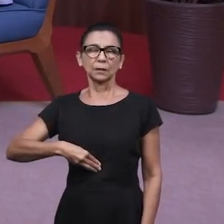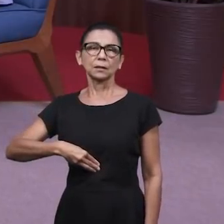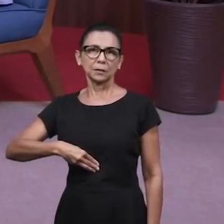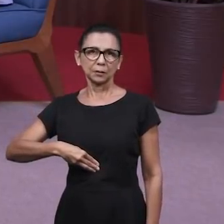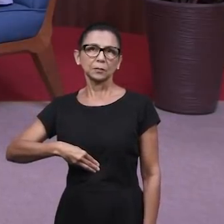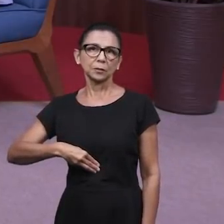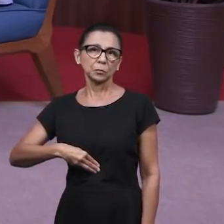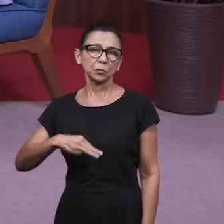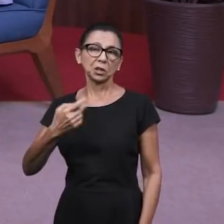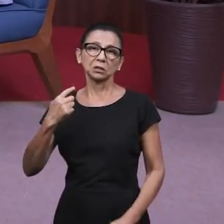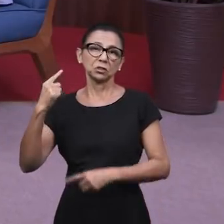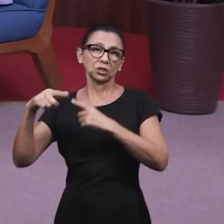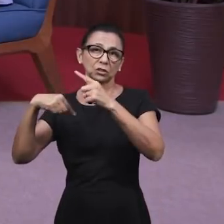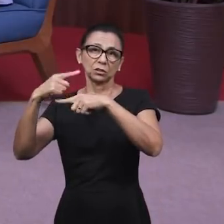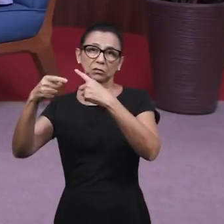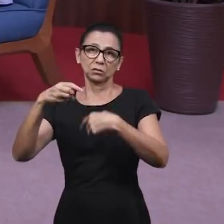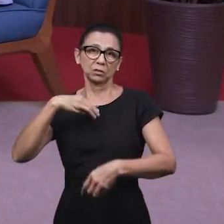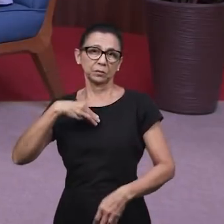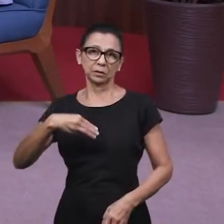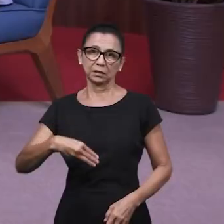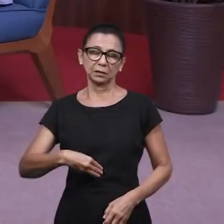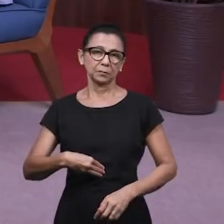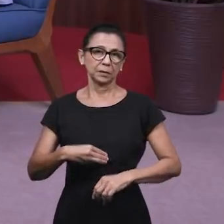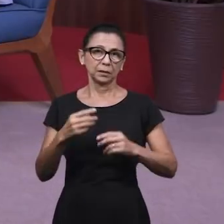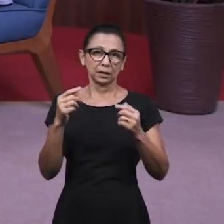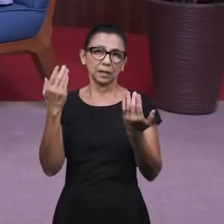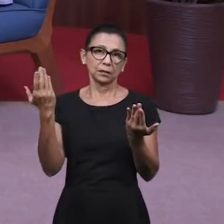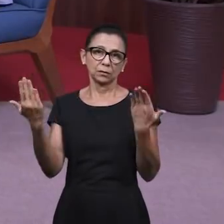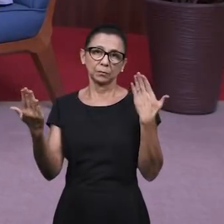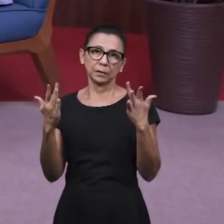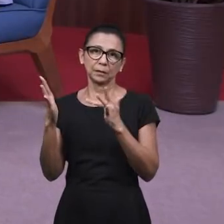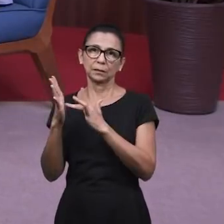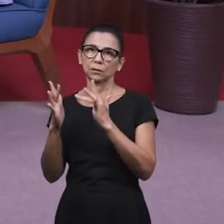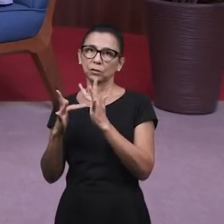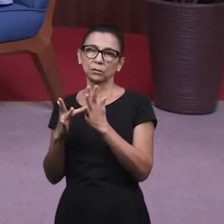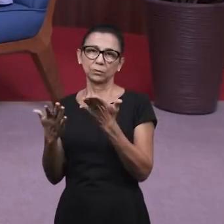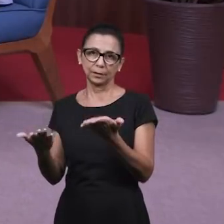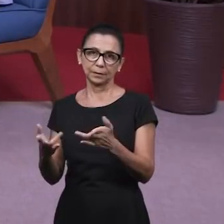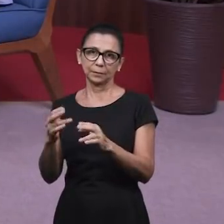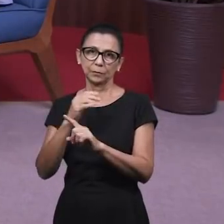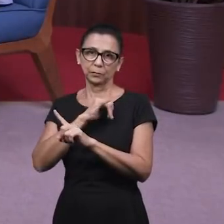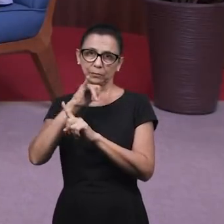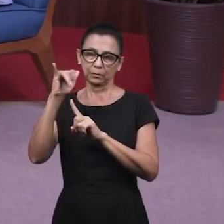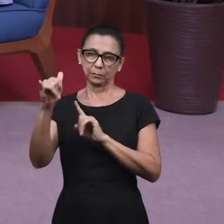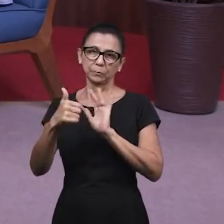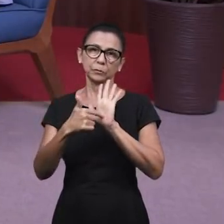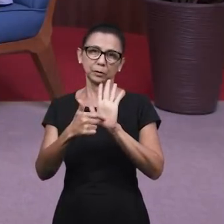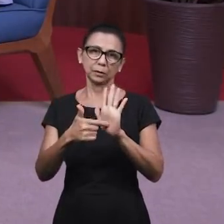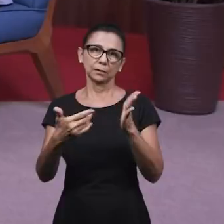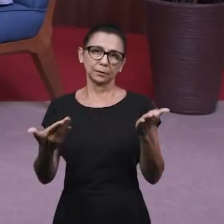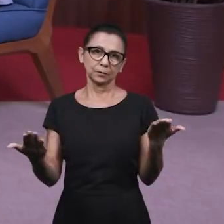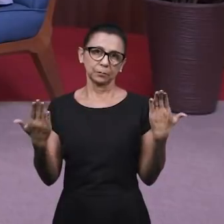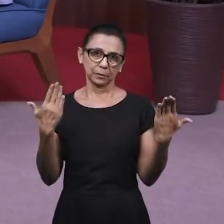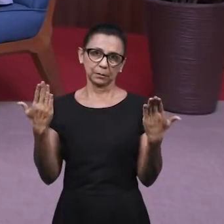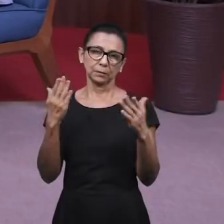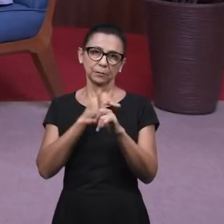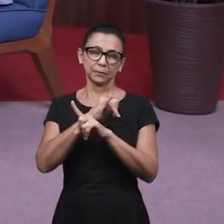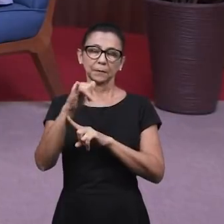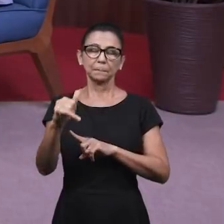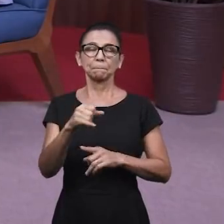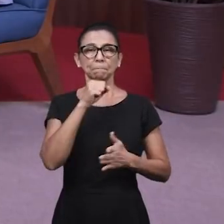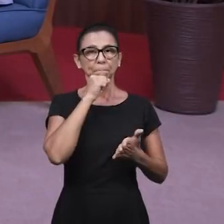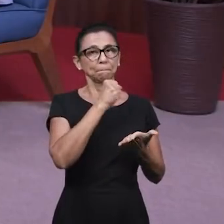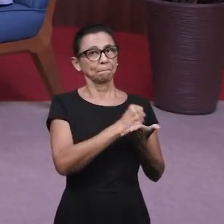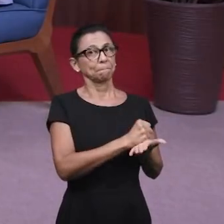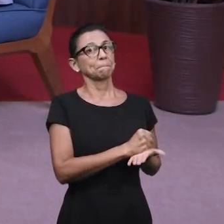fim de dias, porque era exatamente o tipo profético do Senhor Jesus. Mais um tipo profético no Velho Testamento. Mais